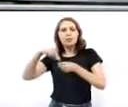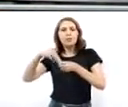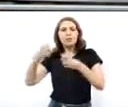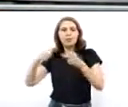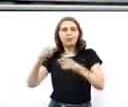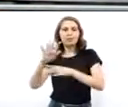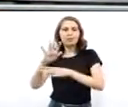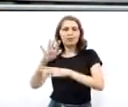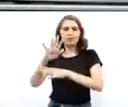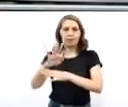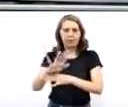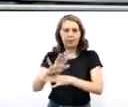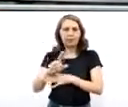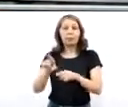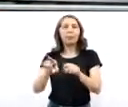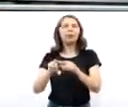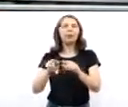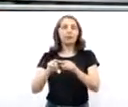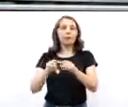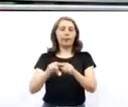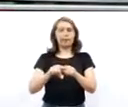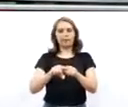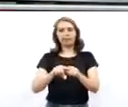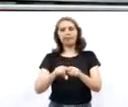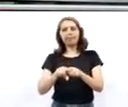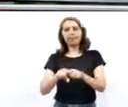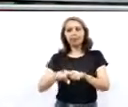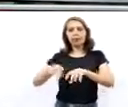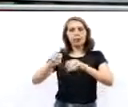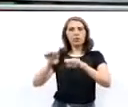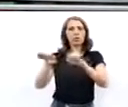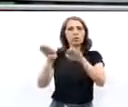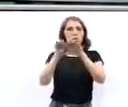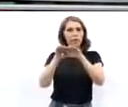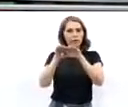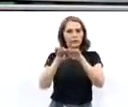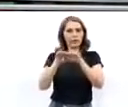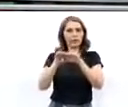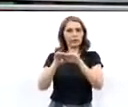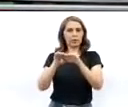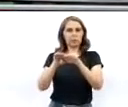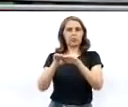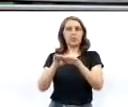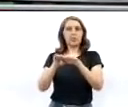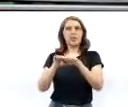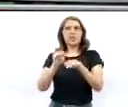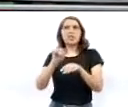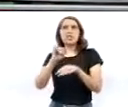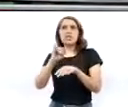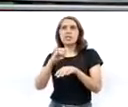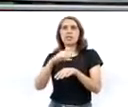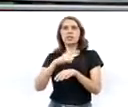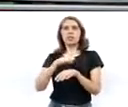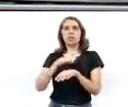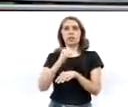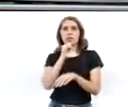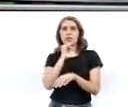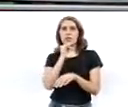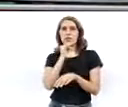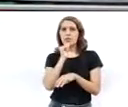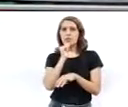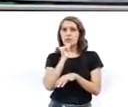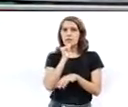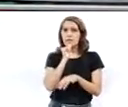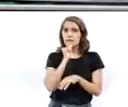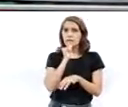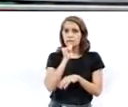outro inciso, o sétimo, que é a garantia do padrão de qualidade, nos remete à ideia de que, se eu tenho uma igualdade de